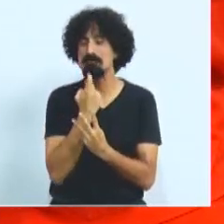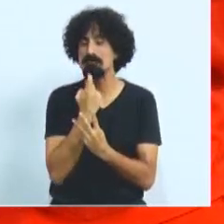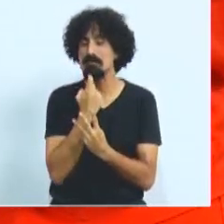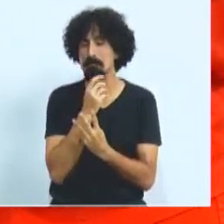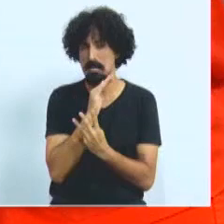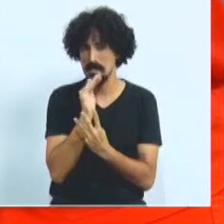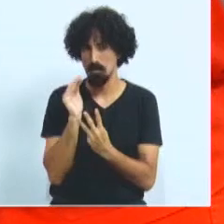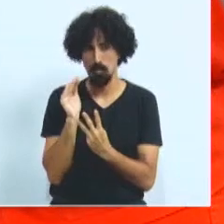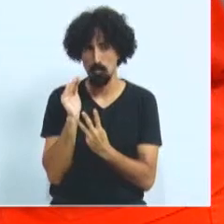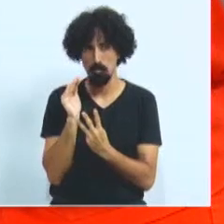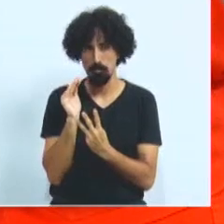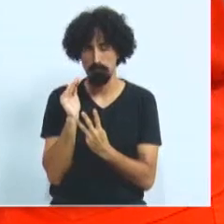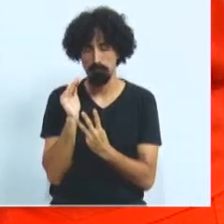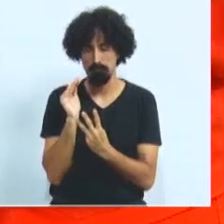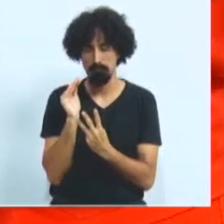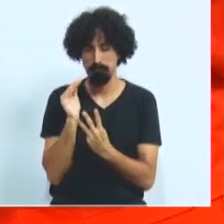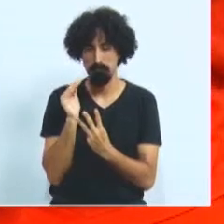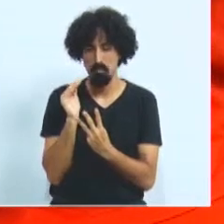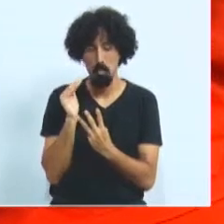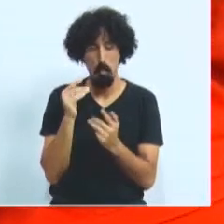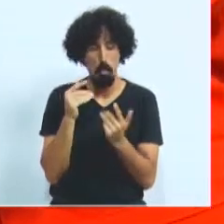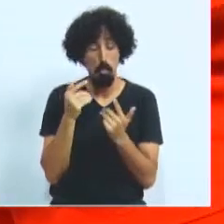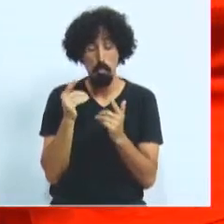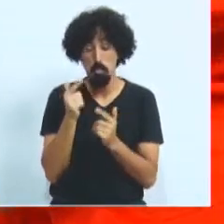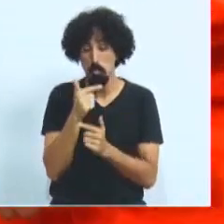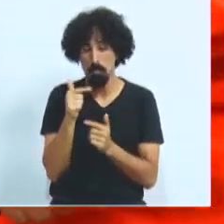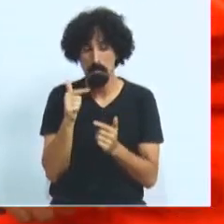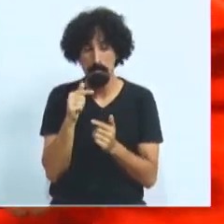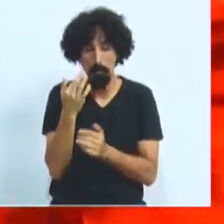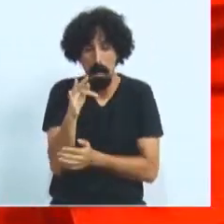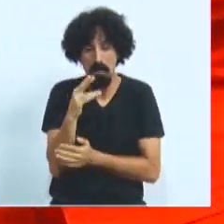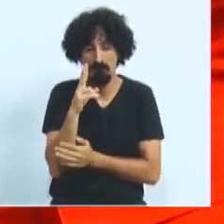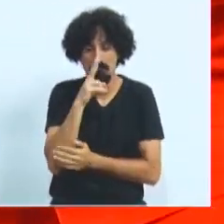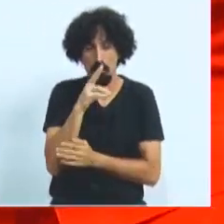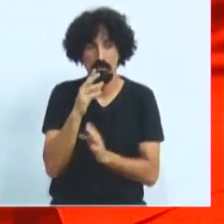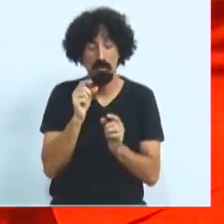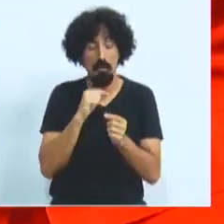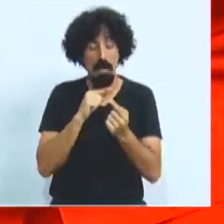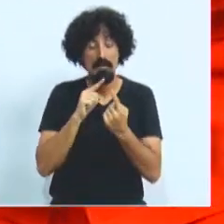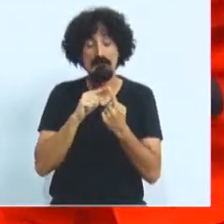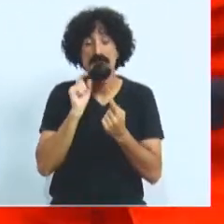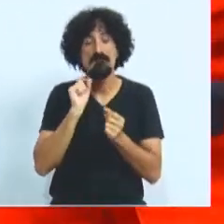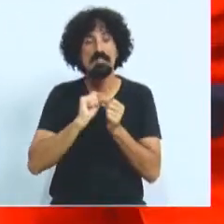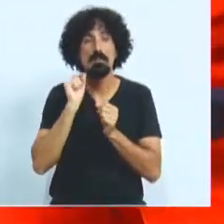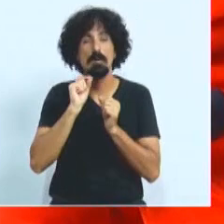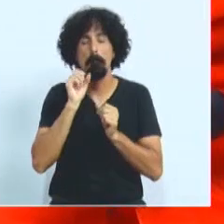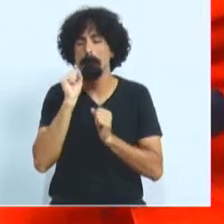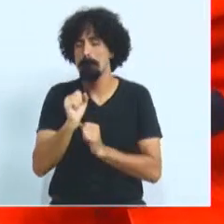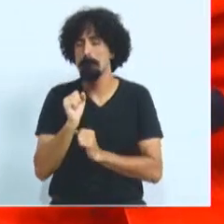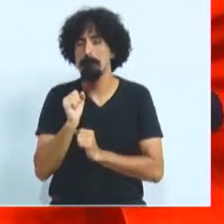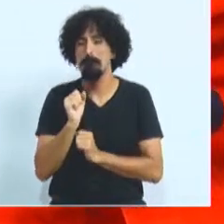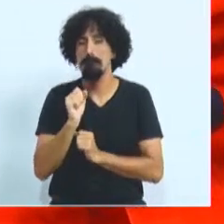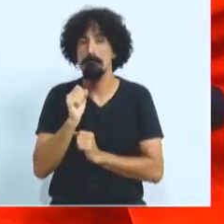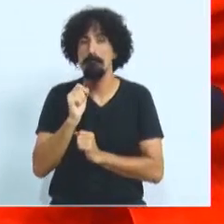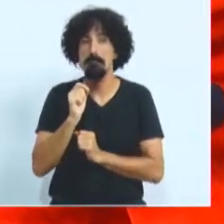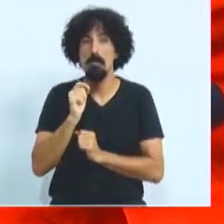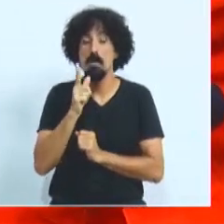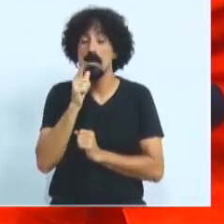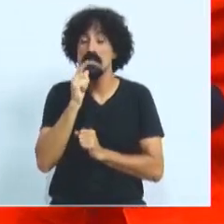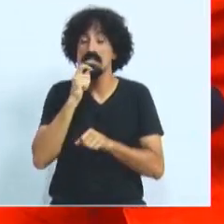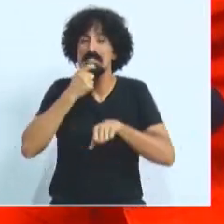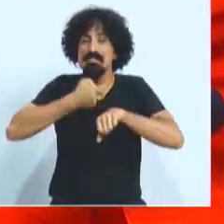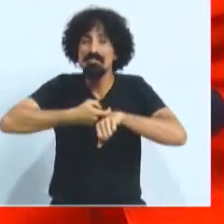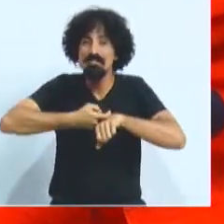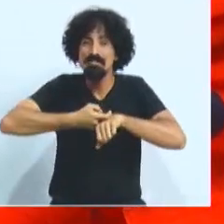Ela não chega a lesionar muito a pele. O que que você faz? Ali você pode colocar gelo, pode lavar e cobrir com